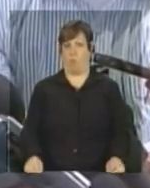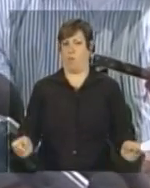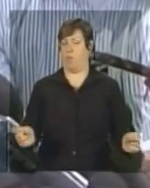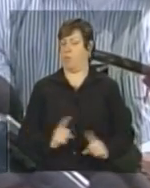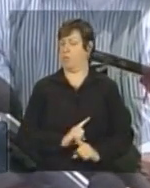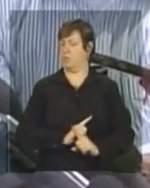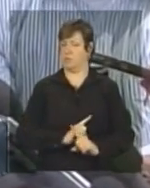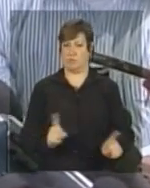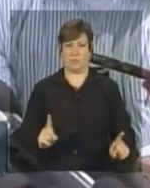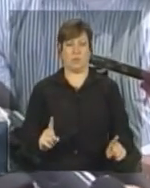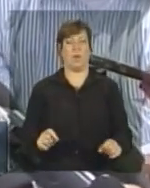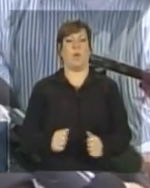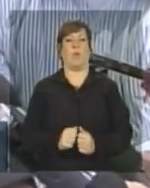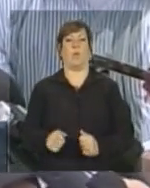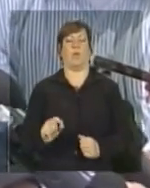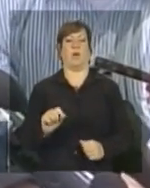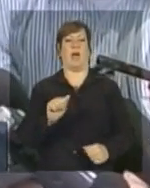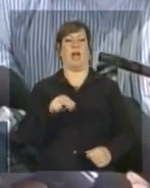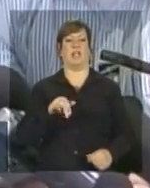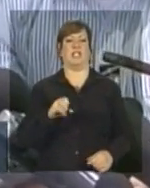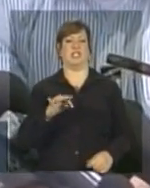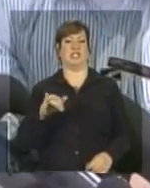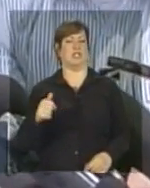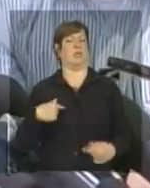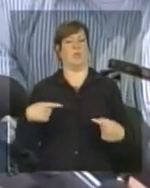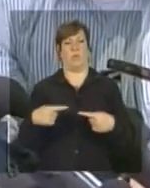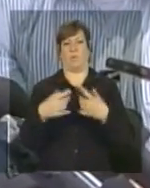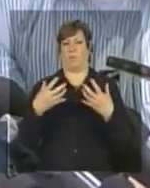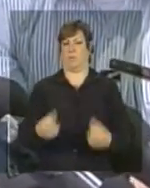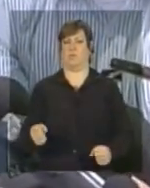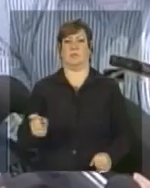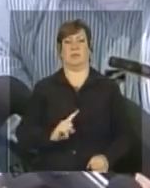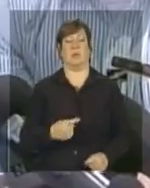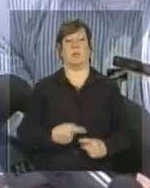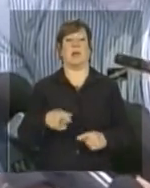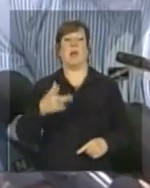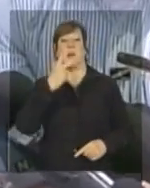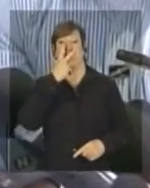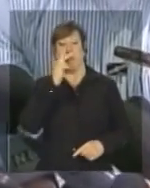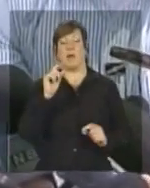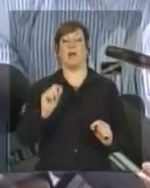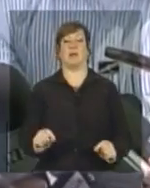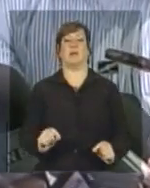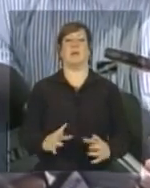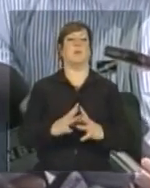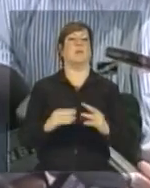de maneira alguma, com processo de anistia que parecem sancionar